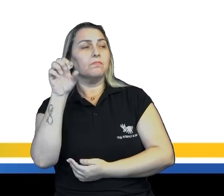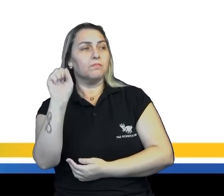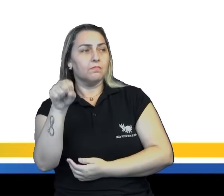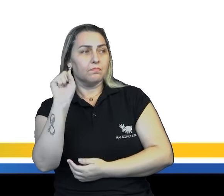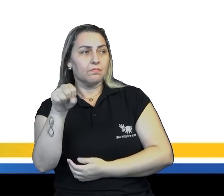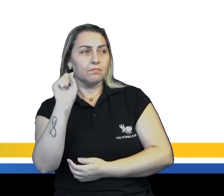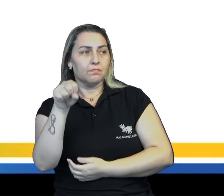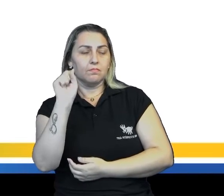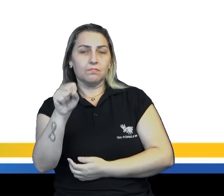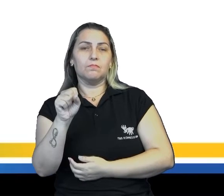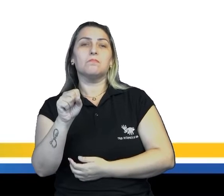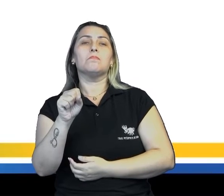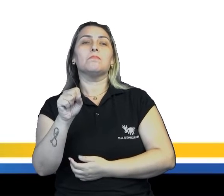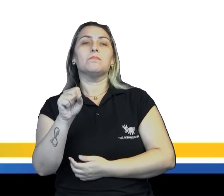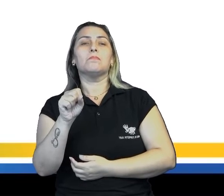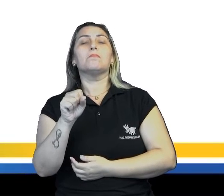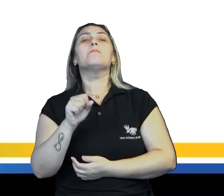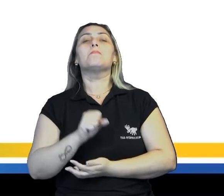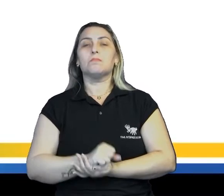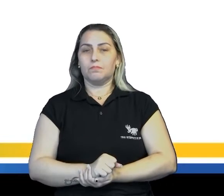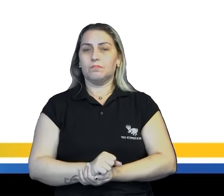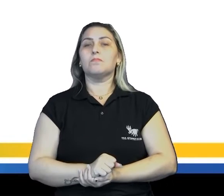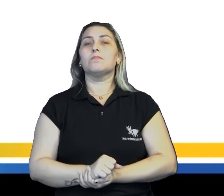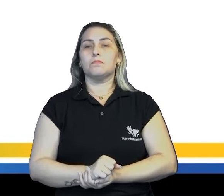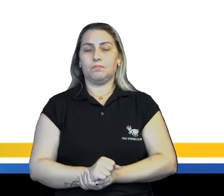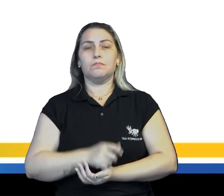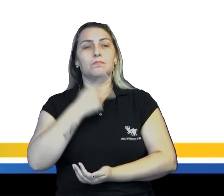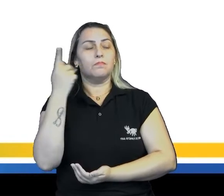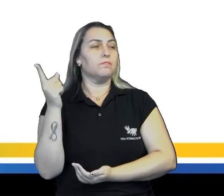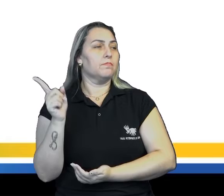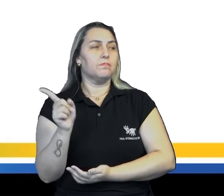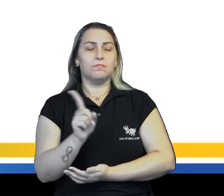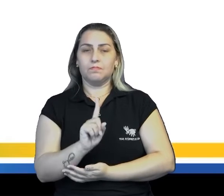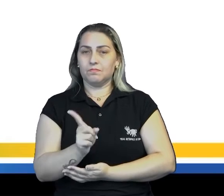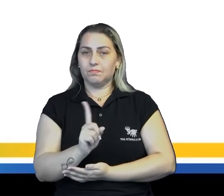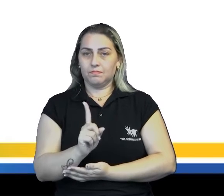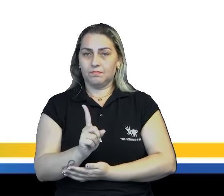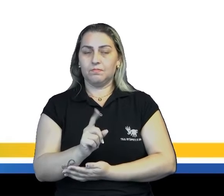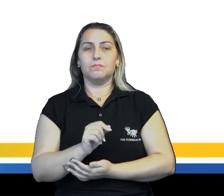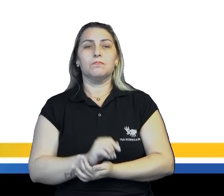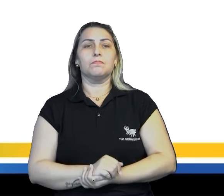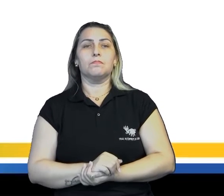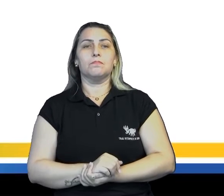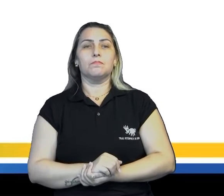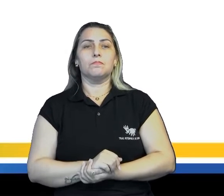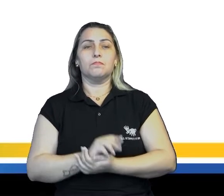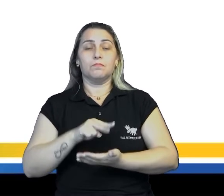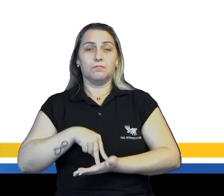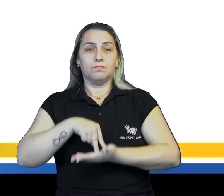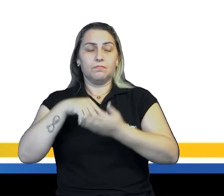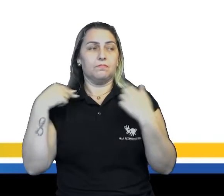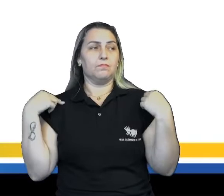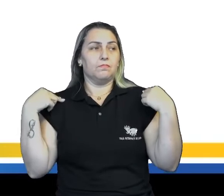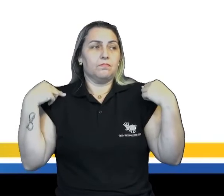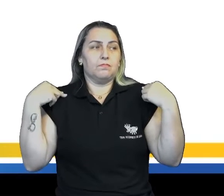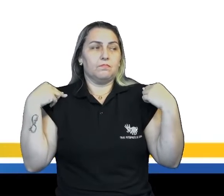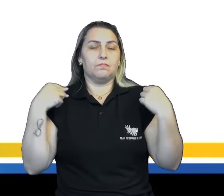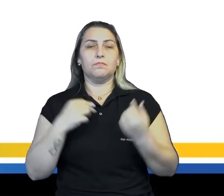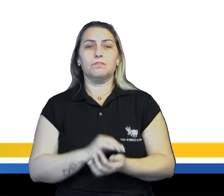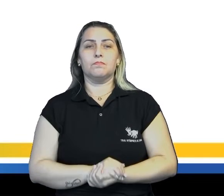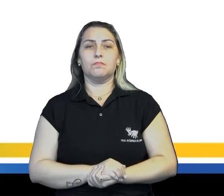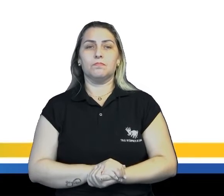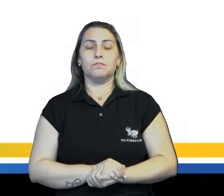sim e ao mesmo tempo balançamos a cabeça. Quando dizemos não e ao mesmo tempo levantamos o ombro.